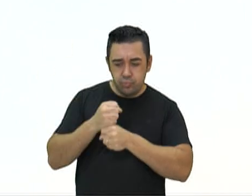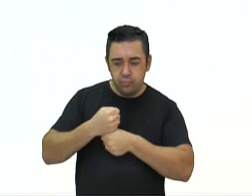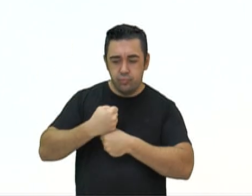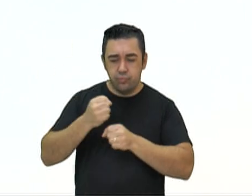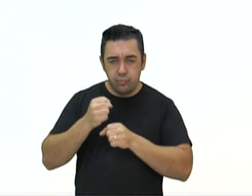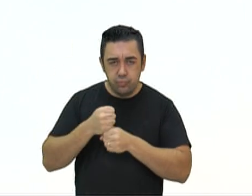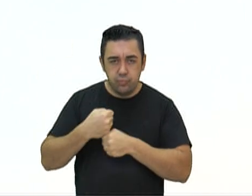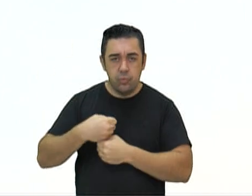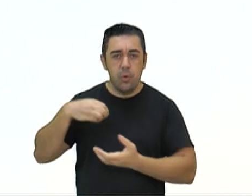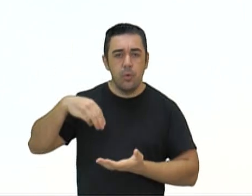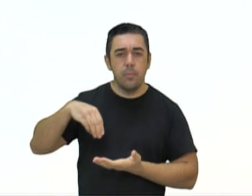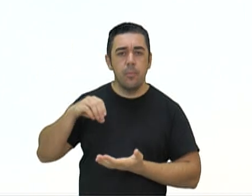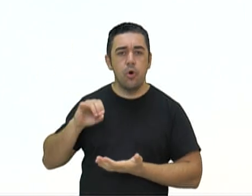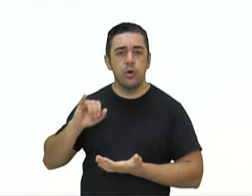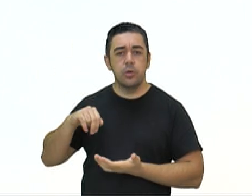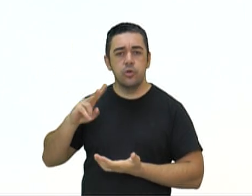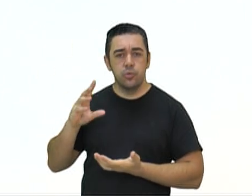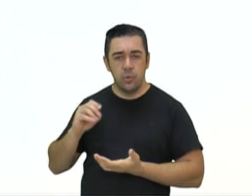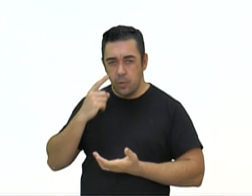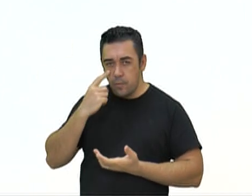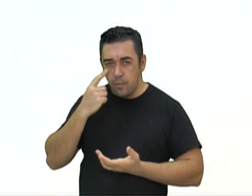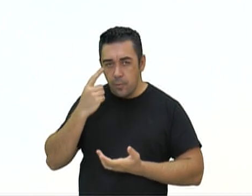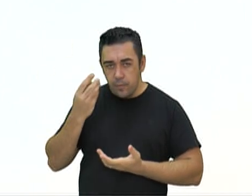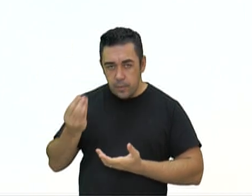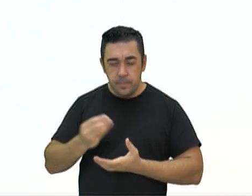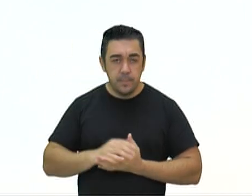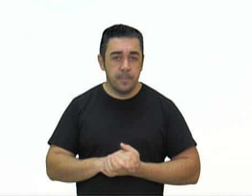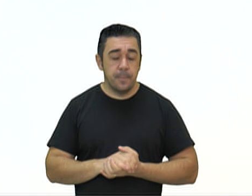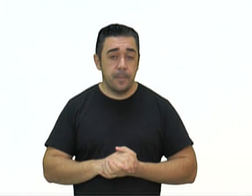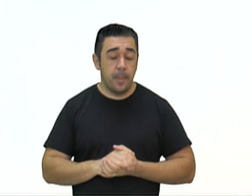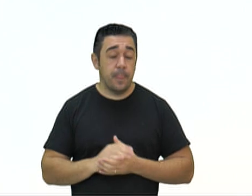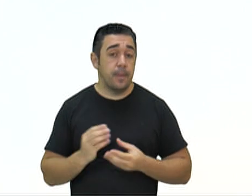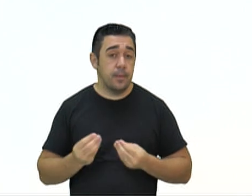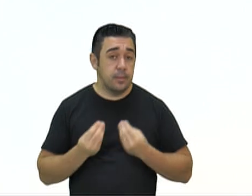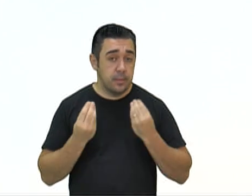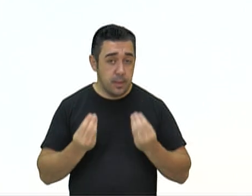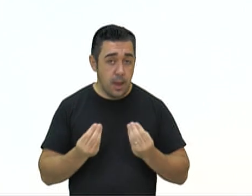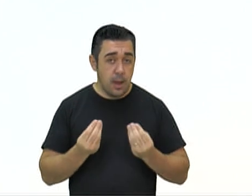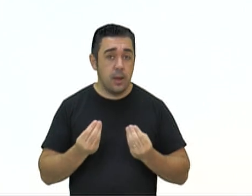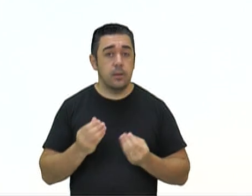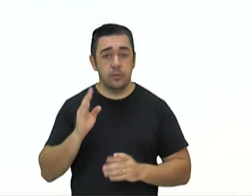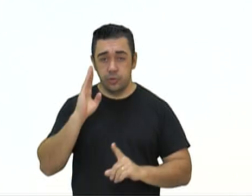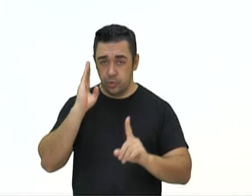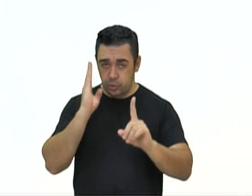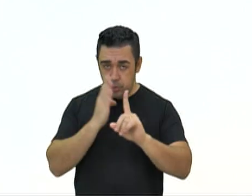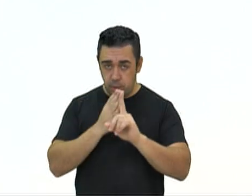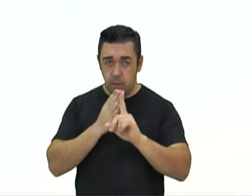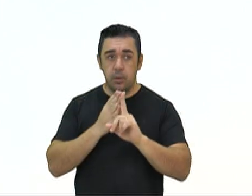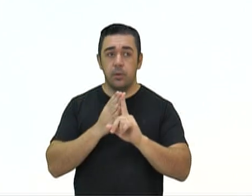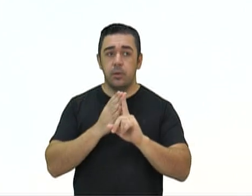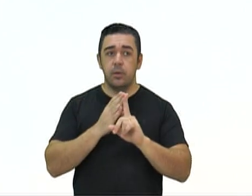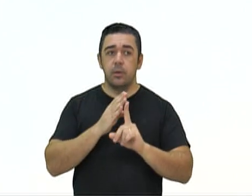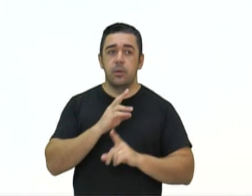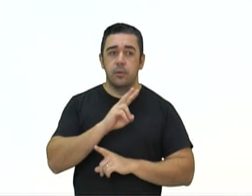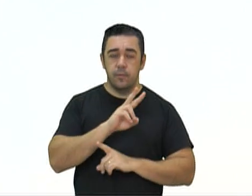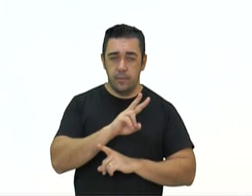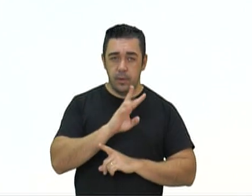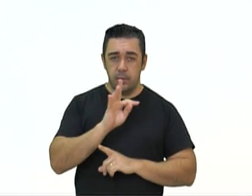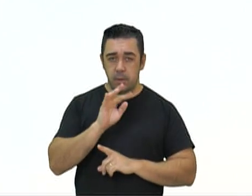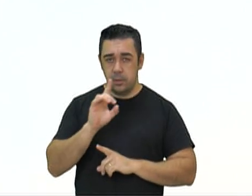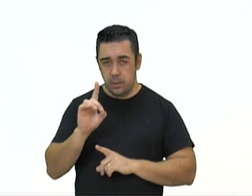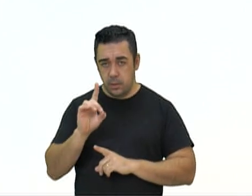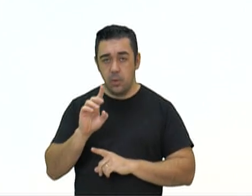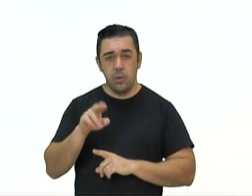para a gente entender essa transitividade desse verbo. O verbo dar pode ser transitivo direto, VTD, ou VTI,